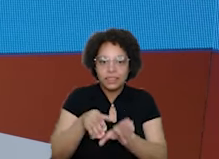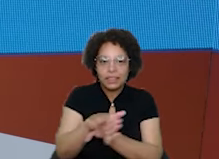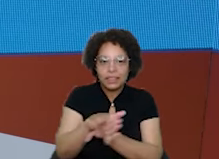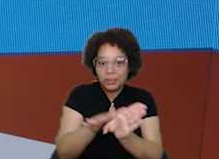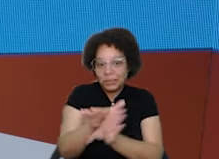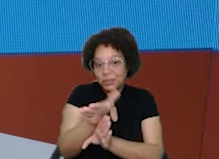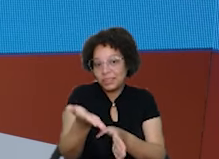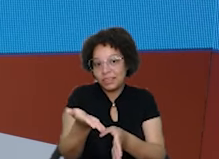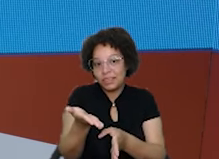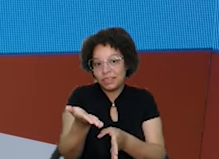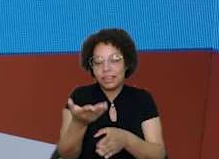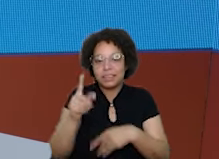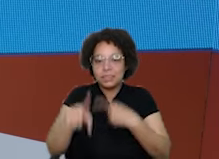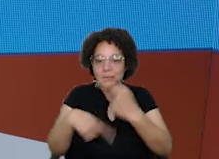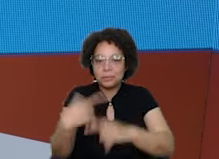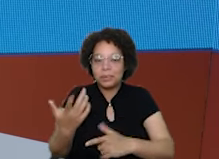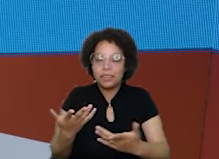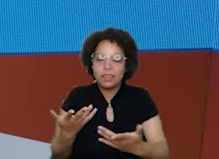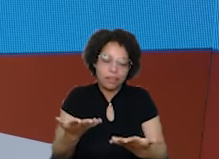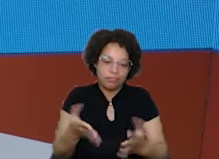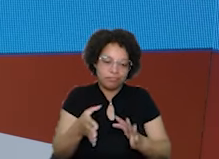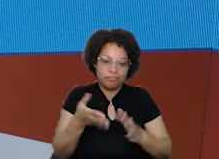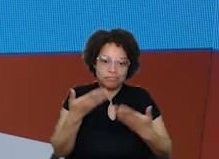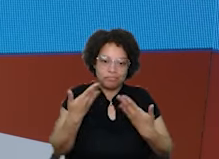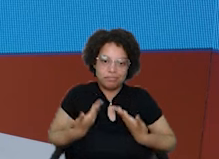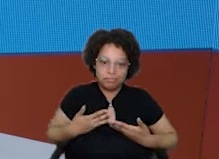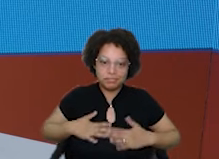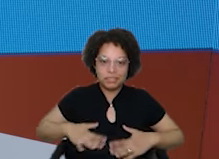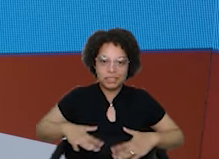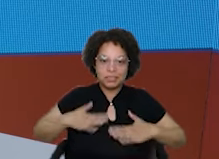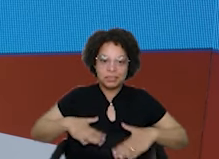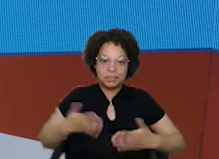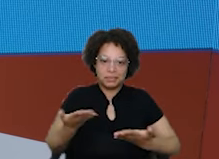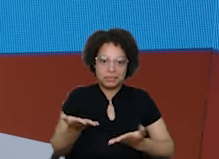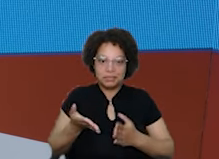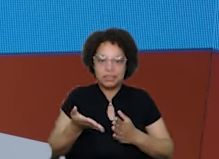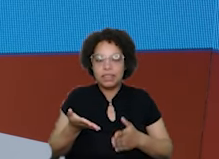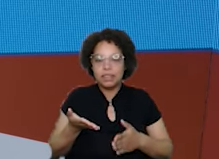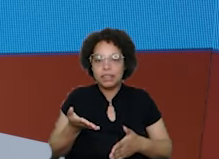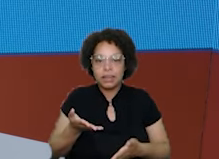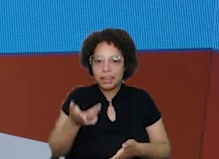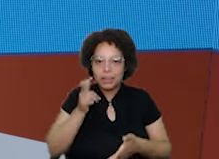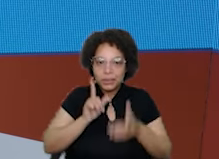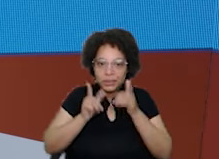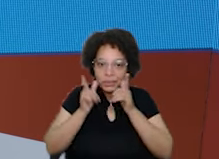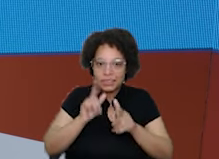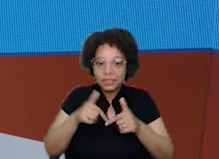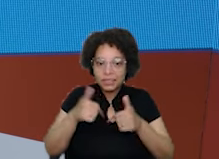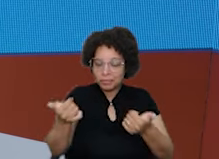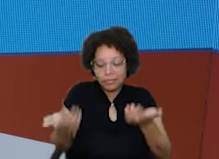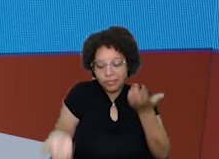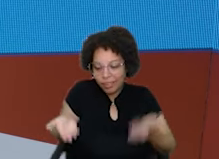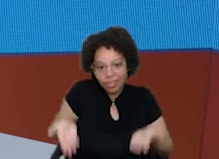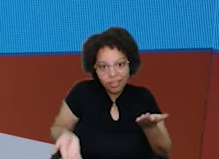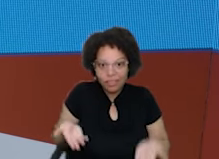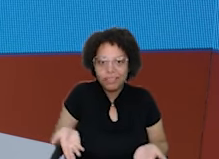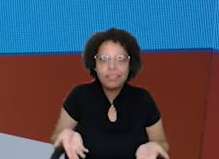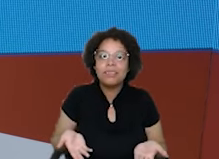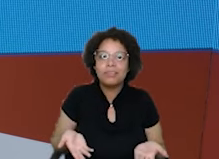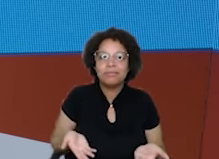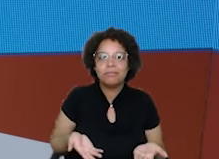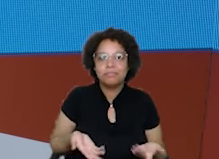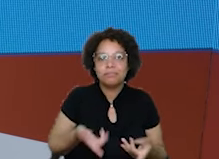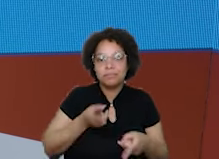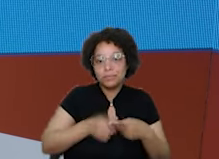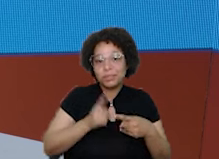depois a gente se sonta né Eu acho que isso que é legal né ser tolerante com sigo próprio para comear é é